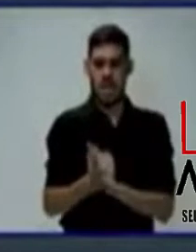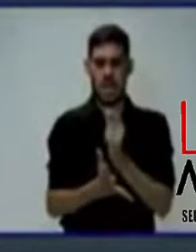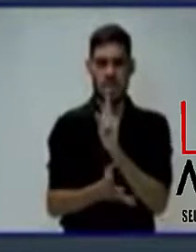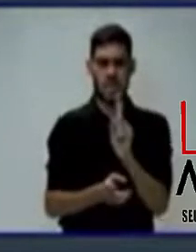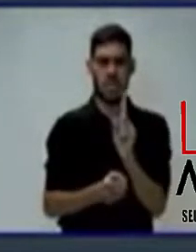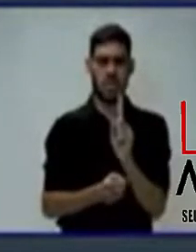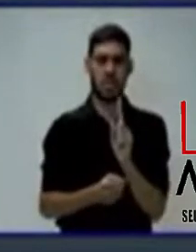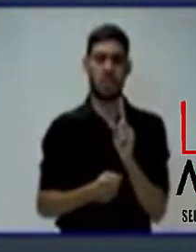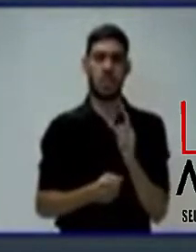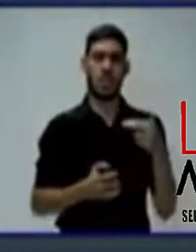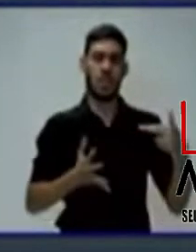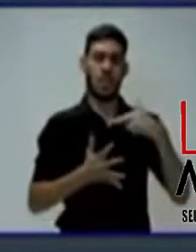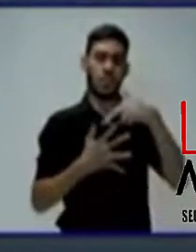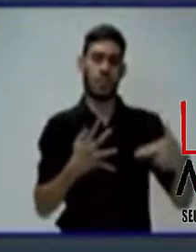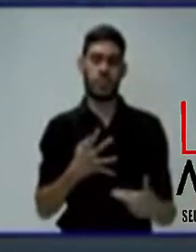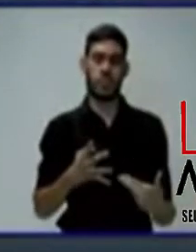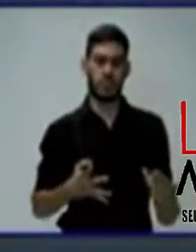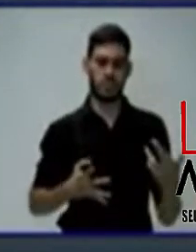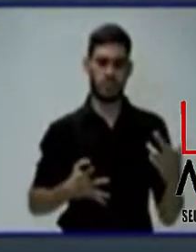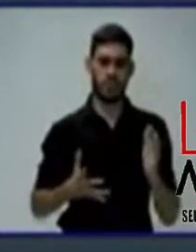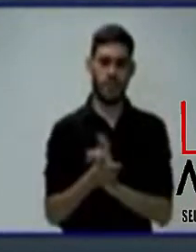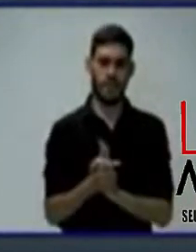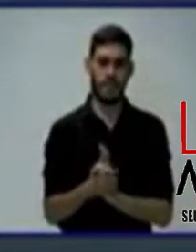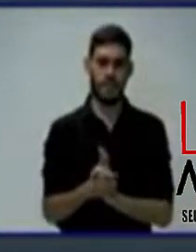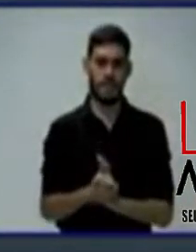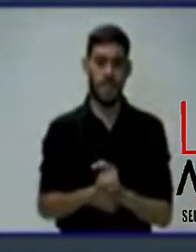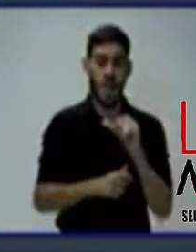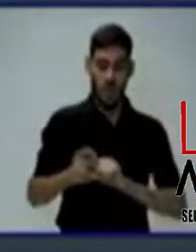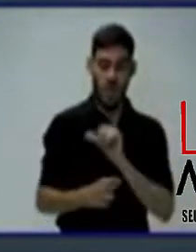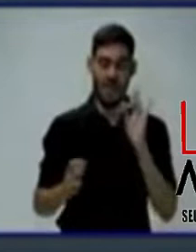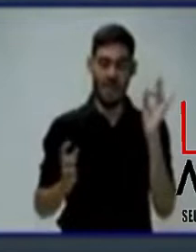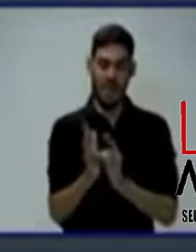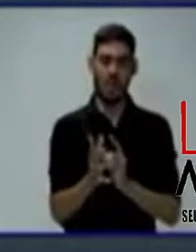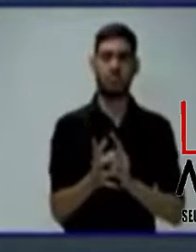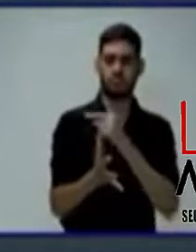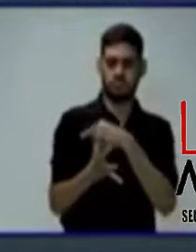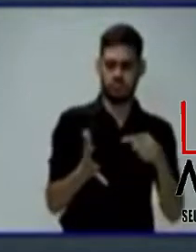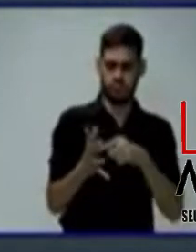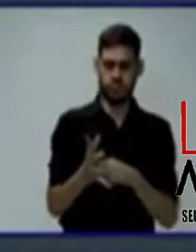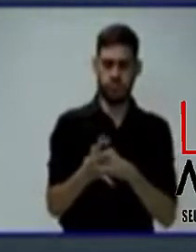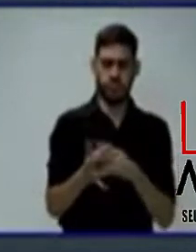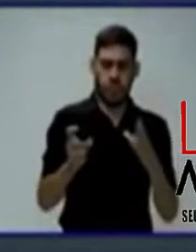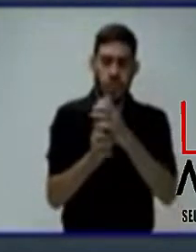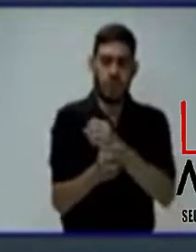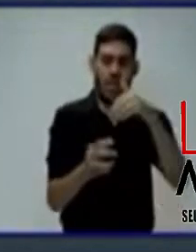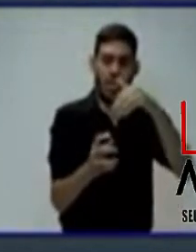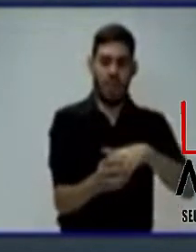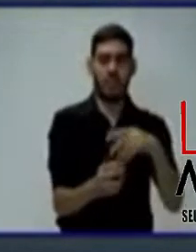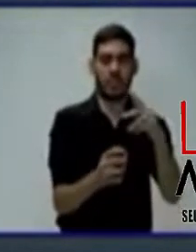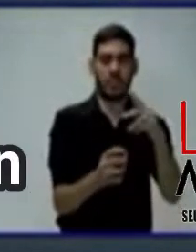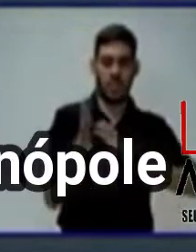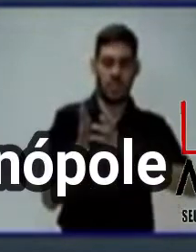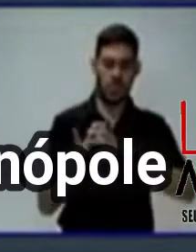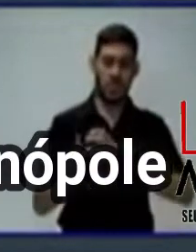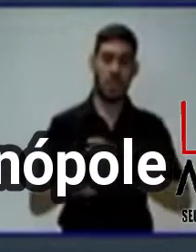de candidatura do recorrente, tornar definitiva a anulação dos votos da chapa por ele integrada